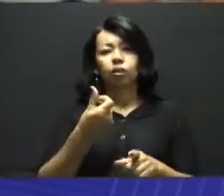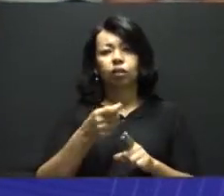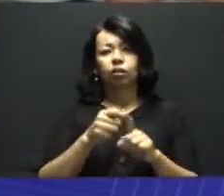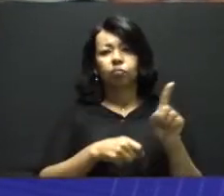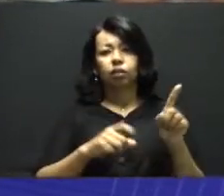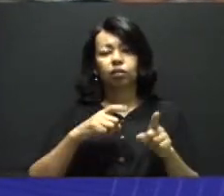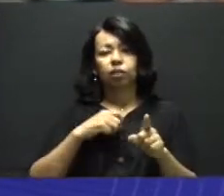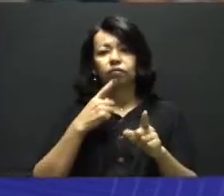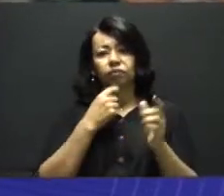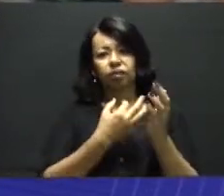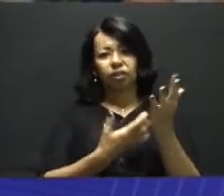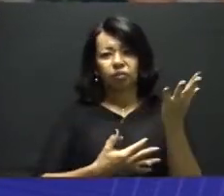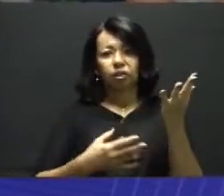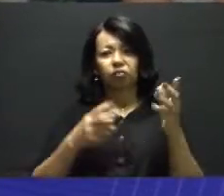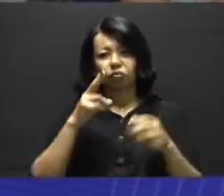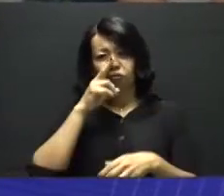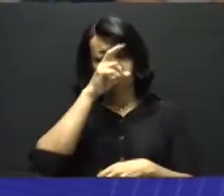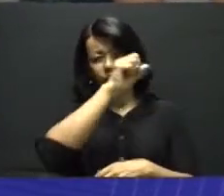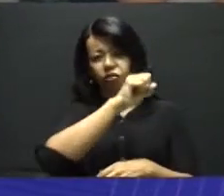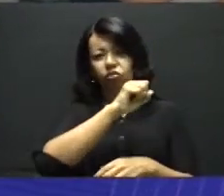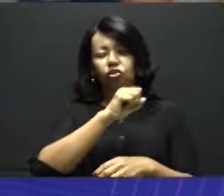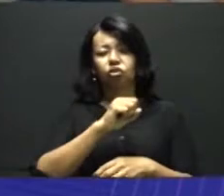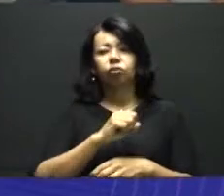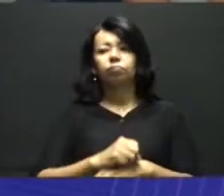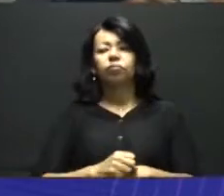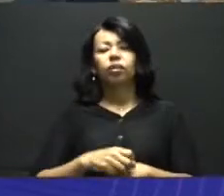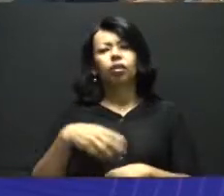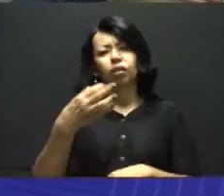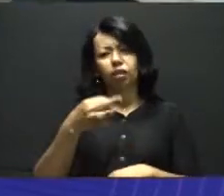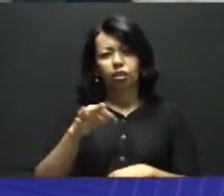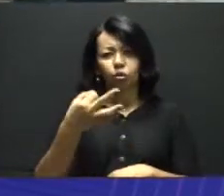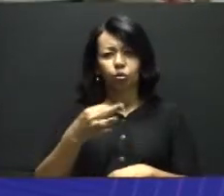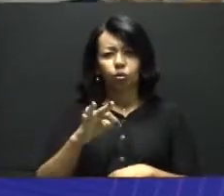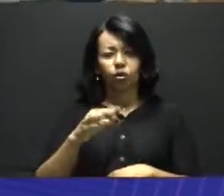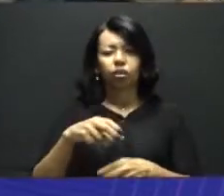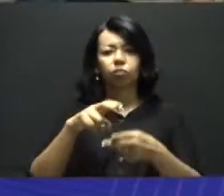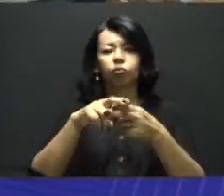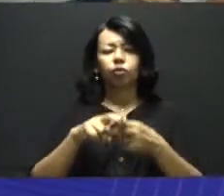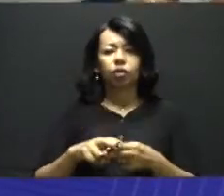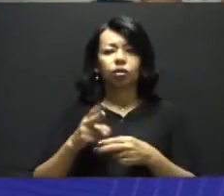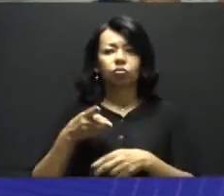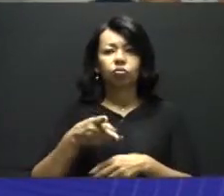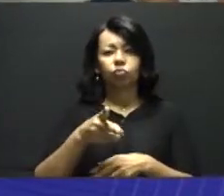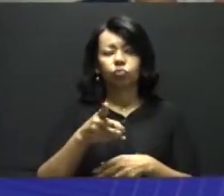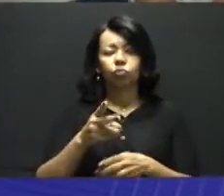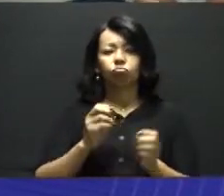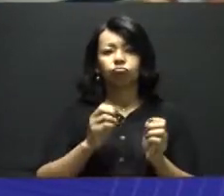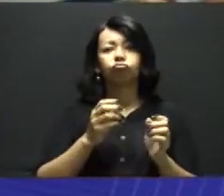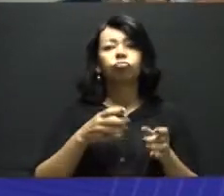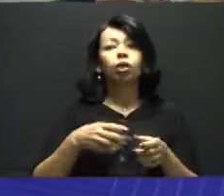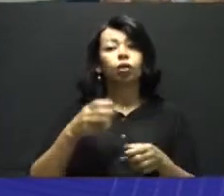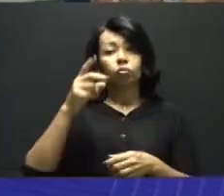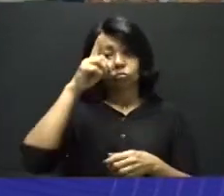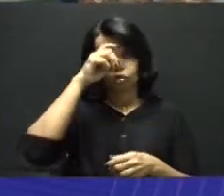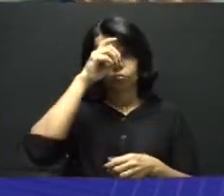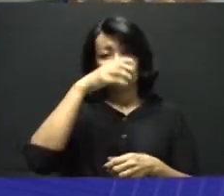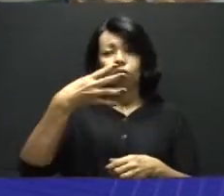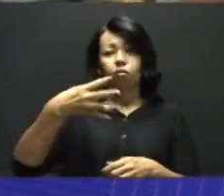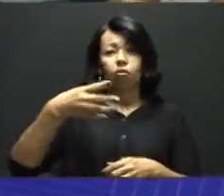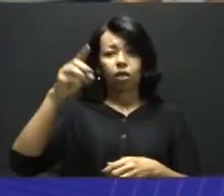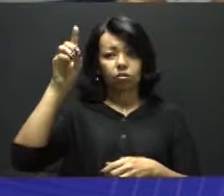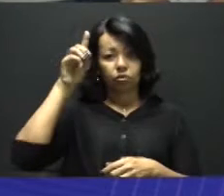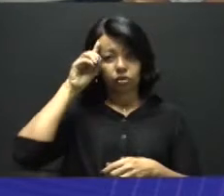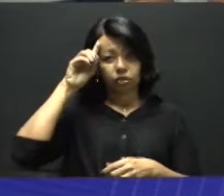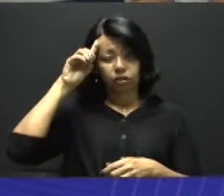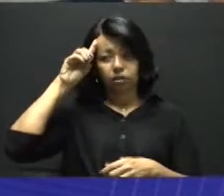muito forte e muitas contrações por conta disso permaneceu internada por quatro dias sendo